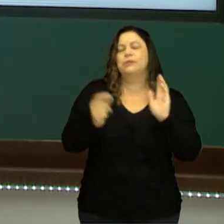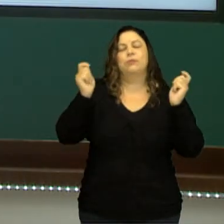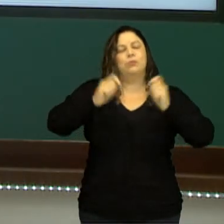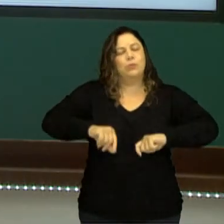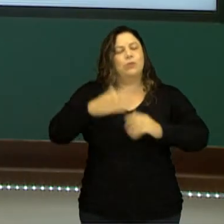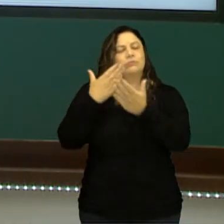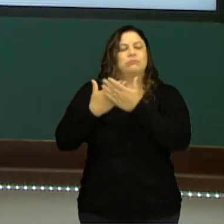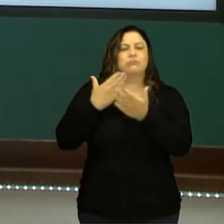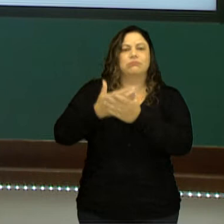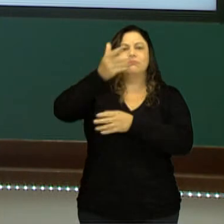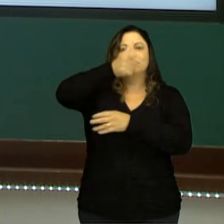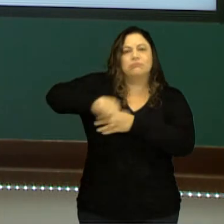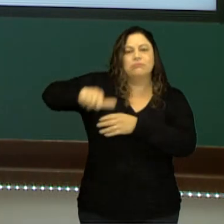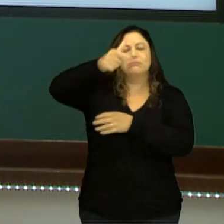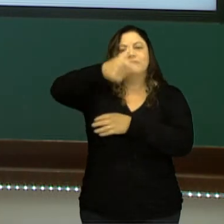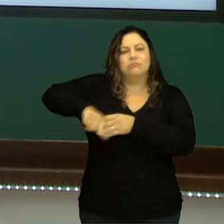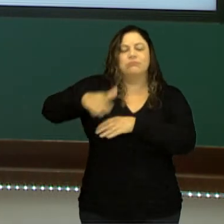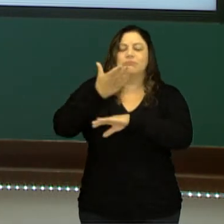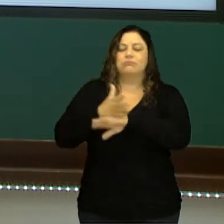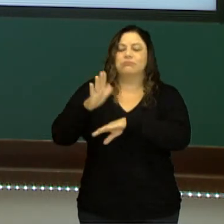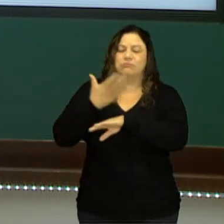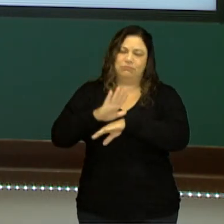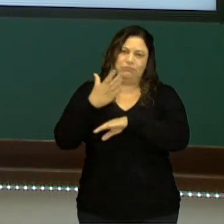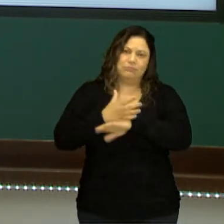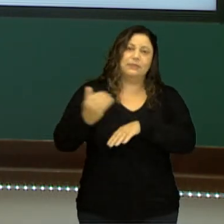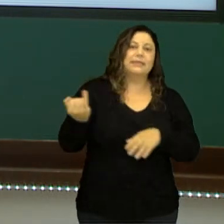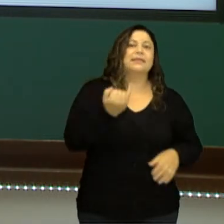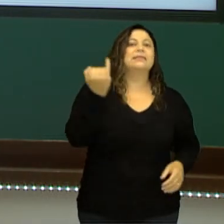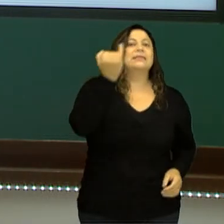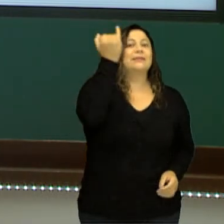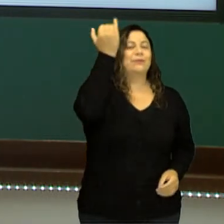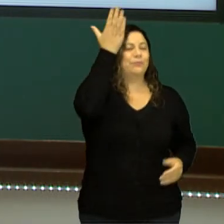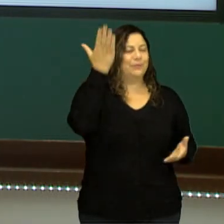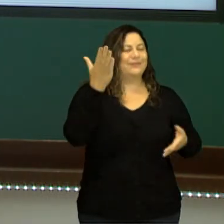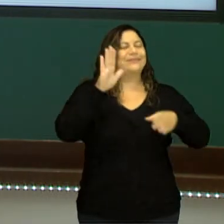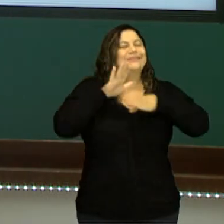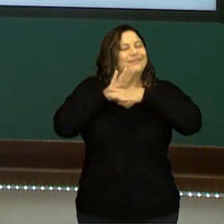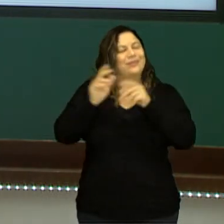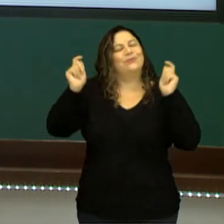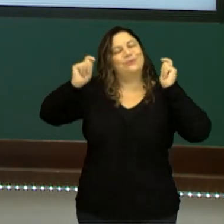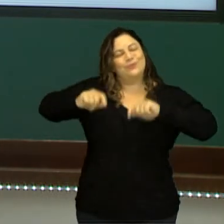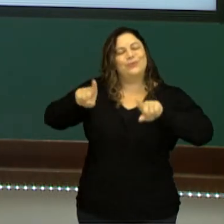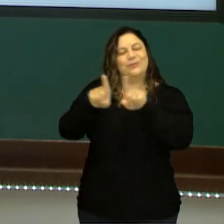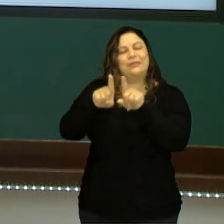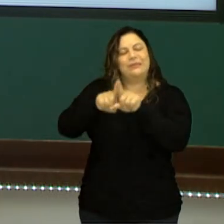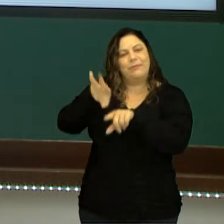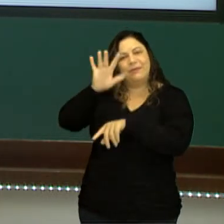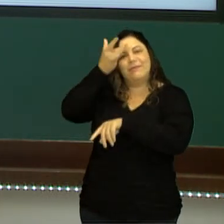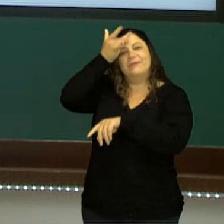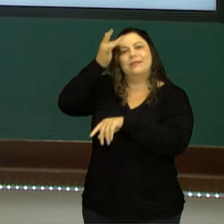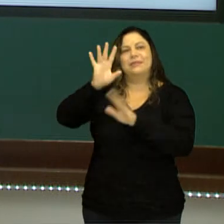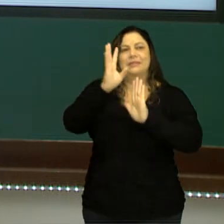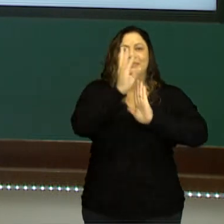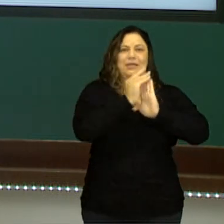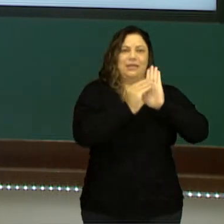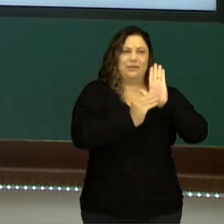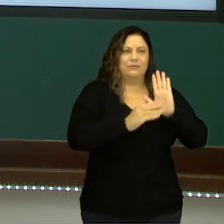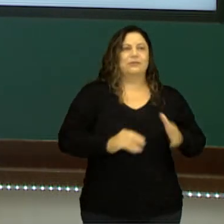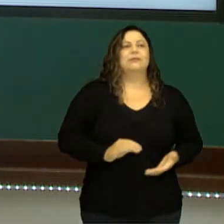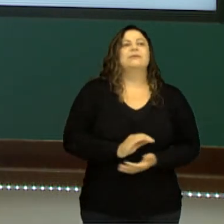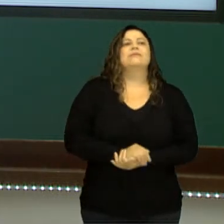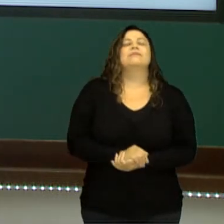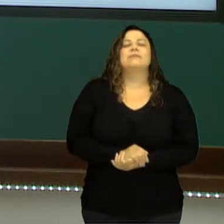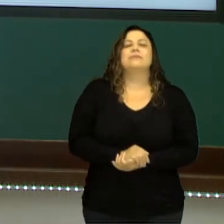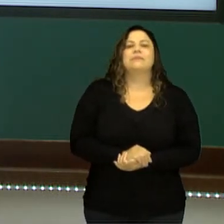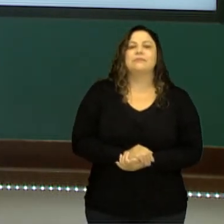estudou realizando exercícios. Isso é importante e ajuda a gente a fixar o conteúdo. Aqui,